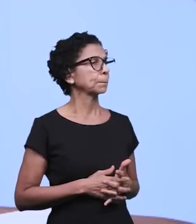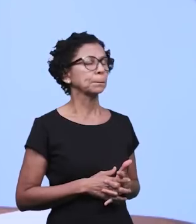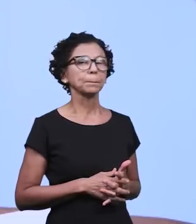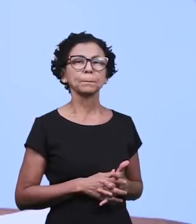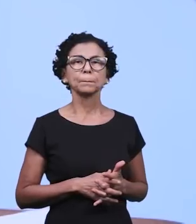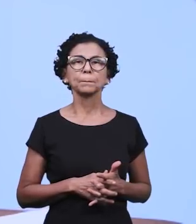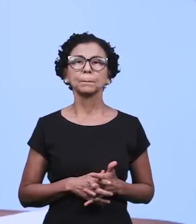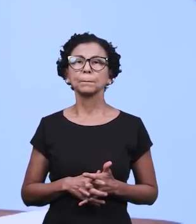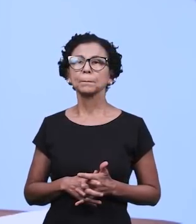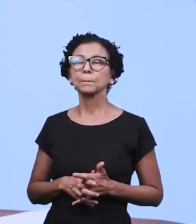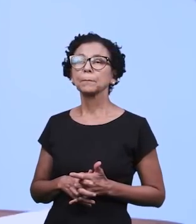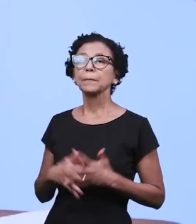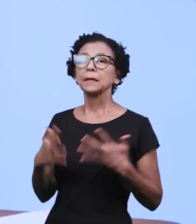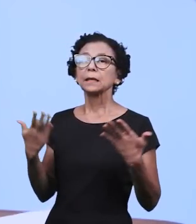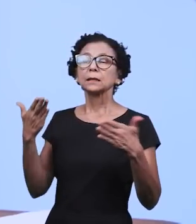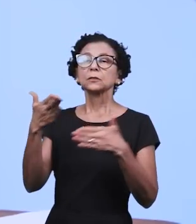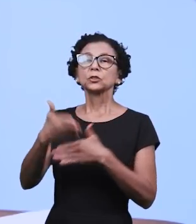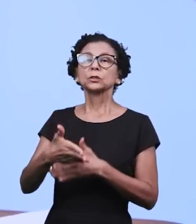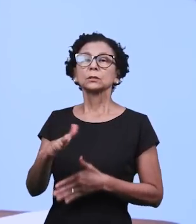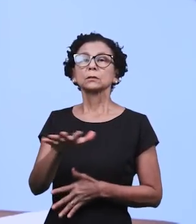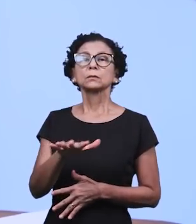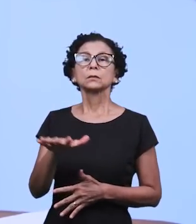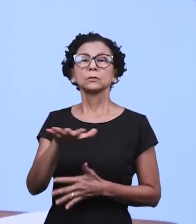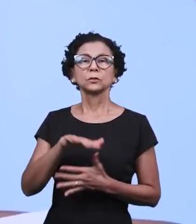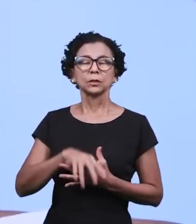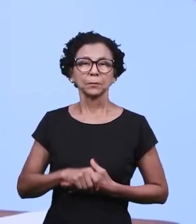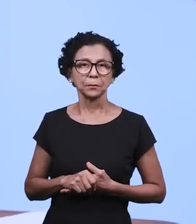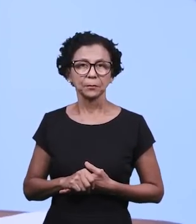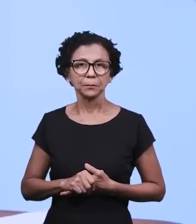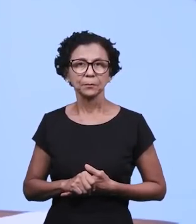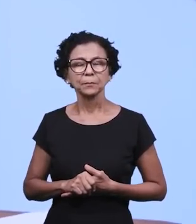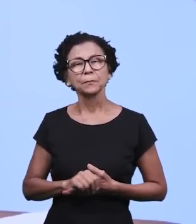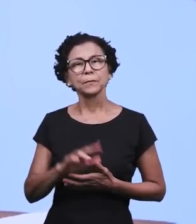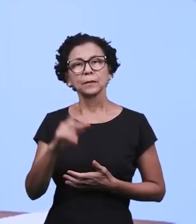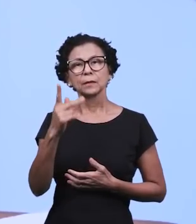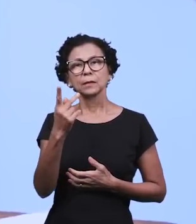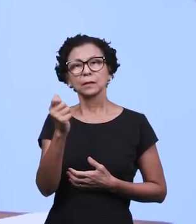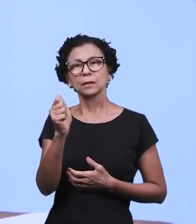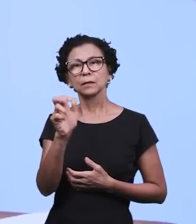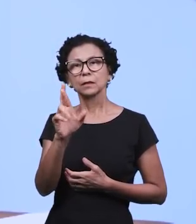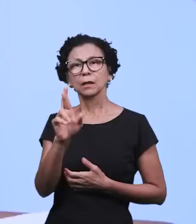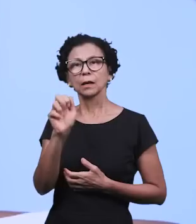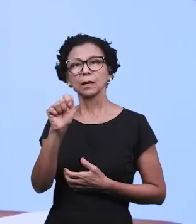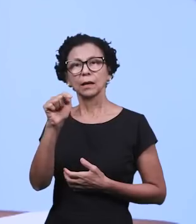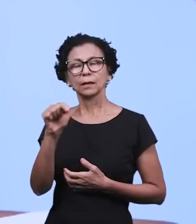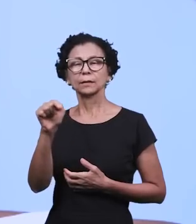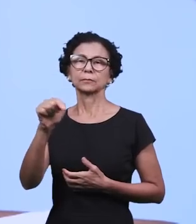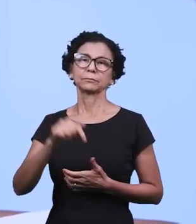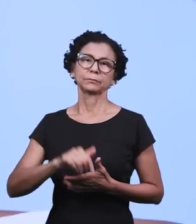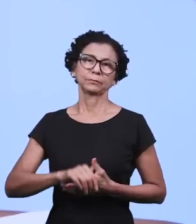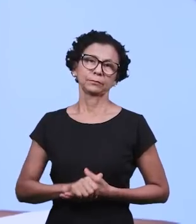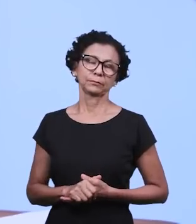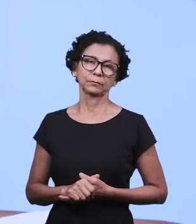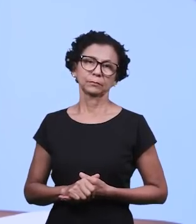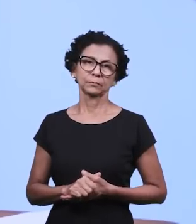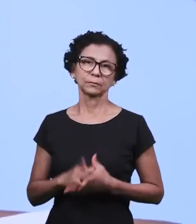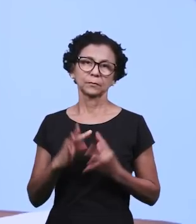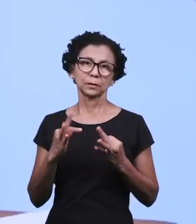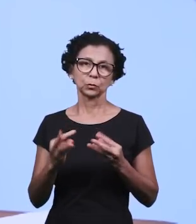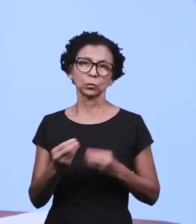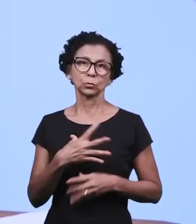relativamente próximo à Babilônia. Lembrando aqui que Babilônia é a versão